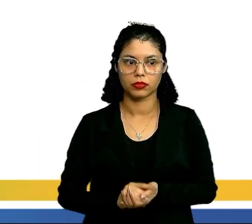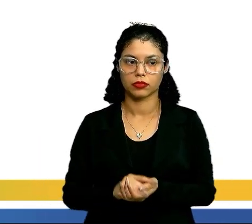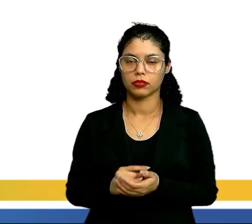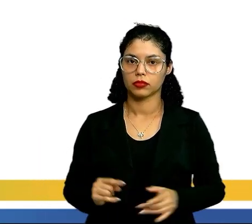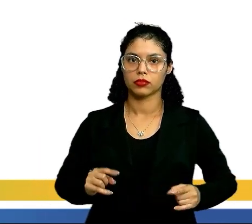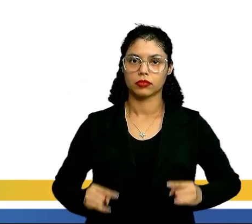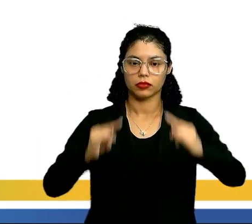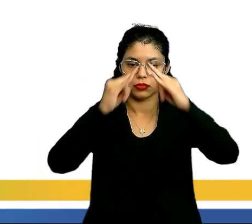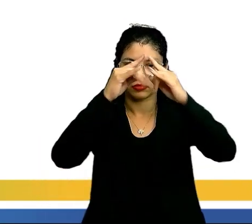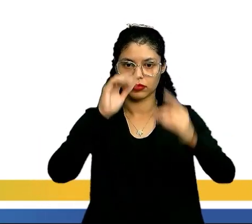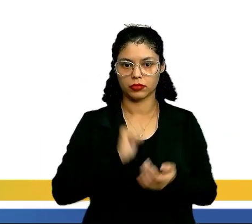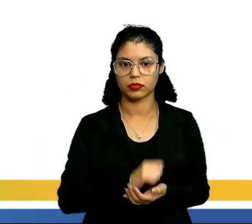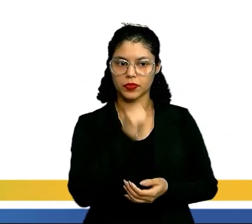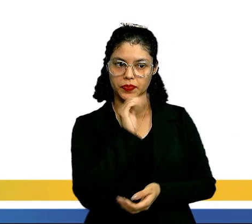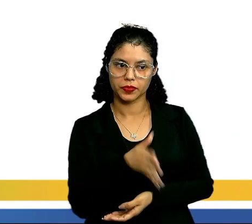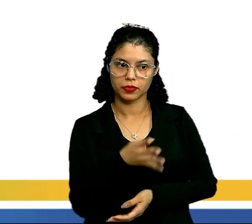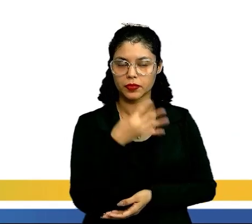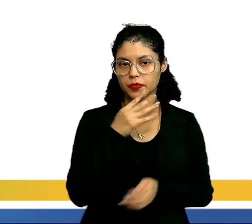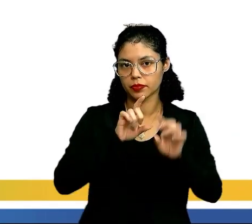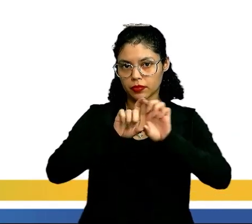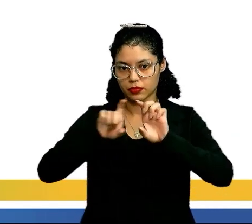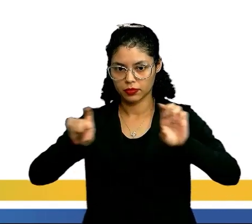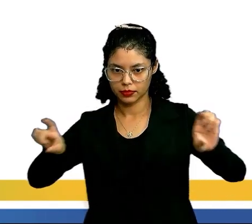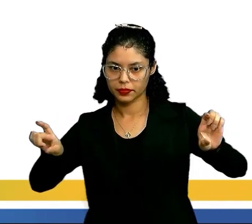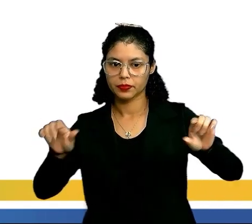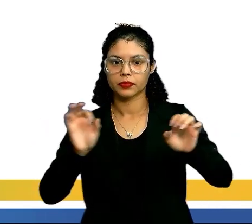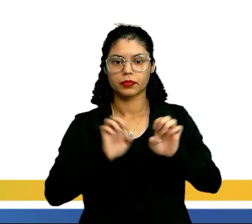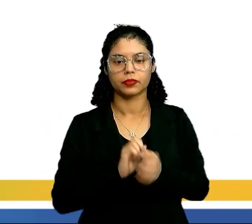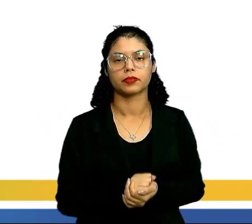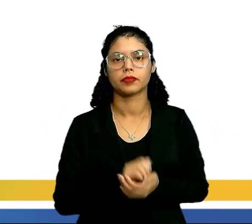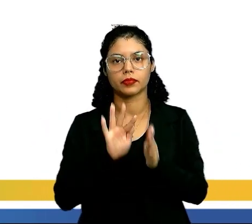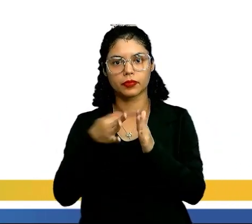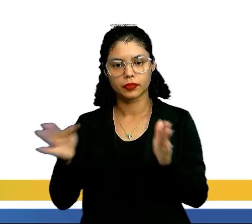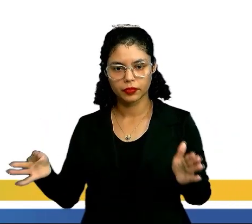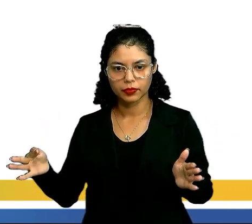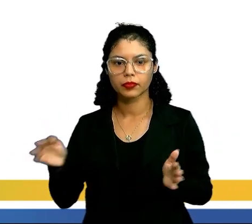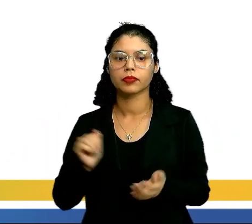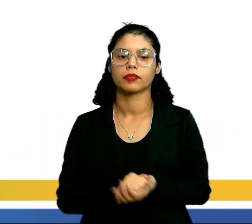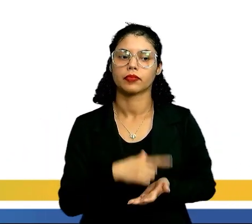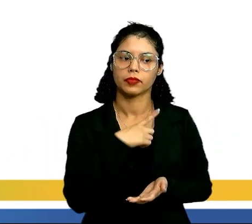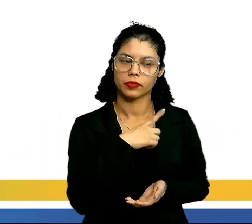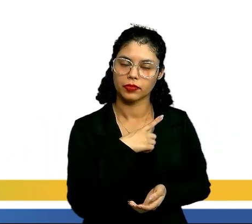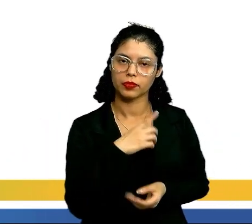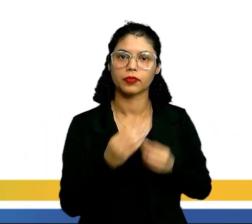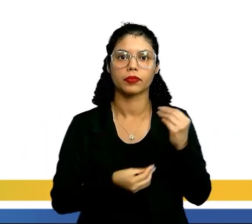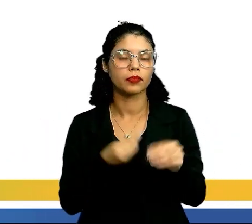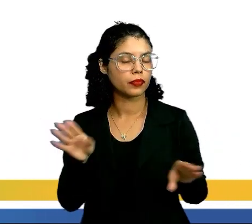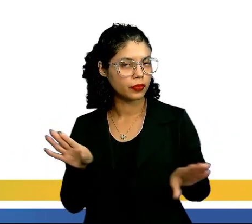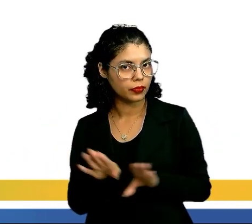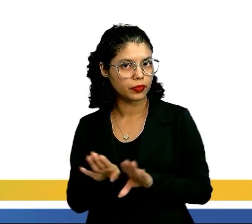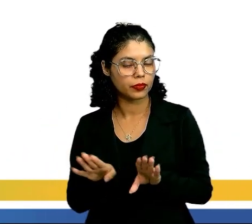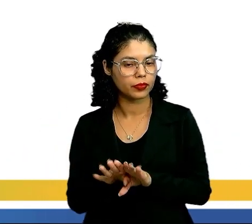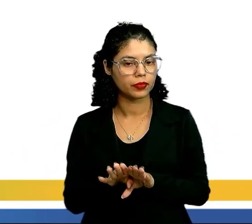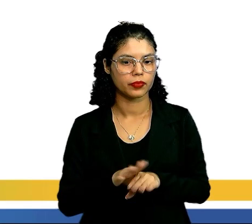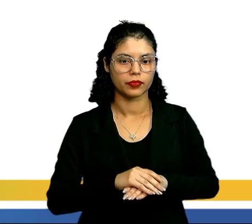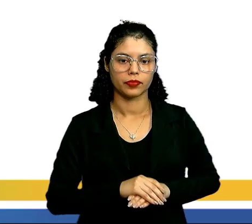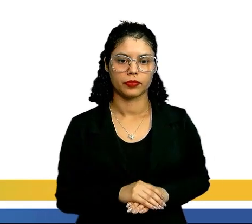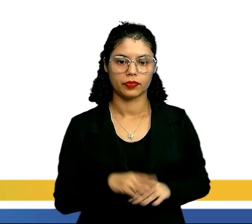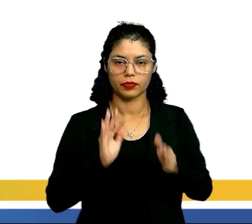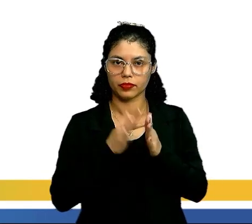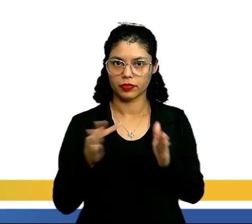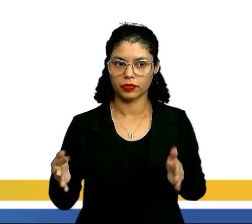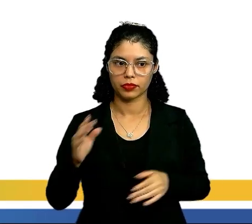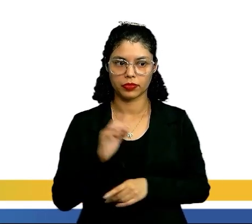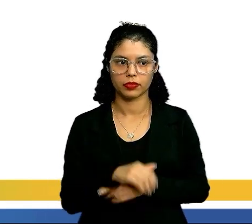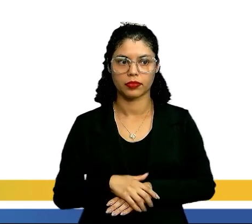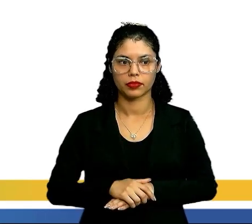pirâmides também têm suas fórmulas, tá? Observe aí que nós vamos ter elas e ter também a fórmula da